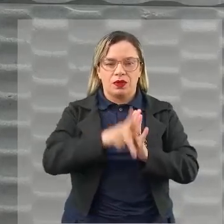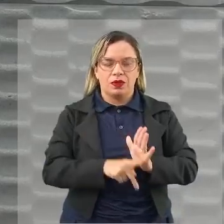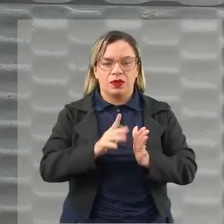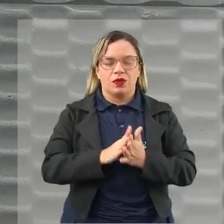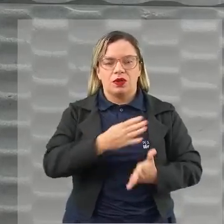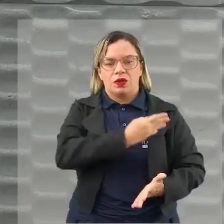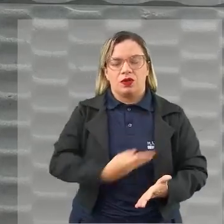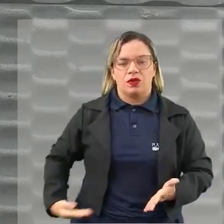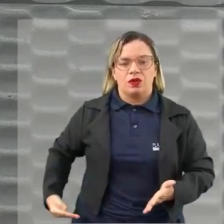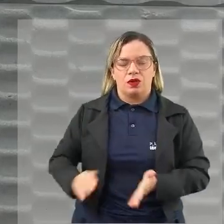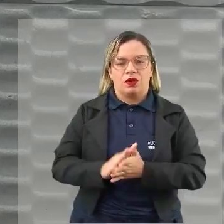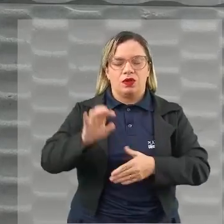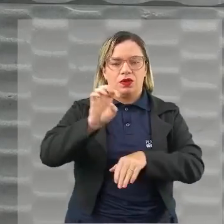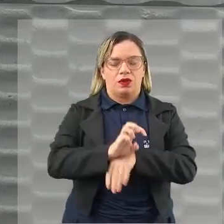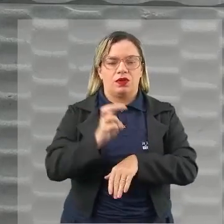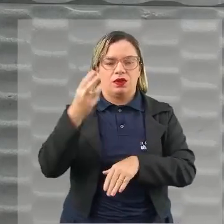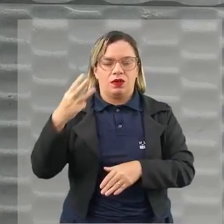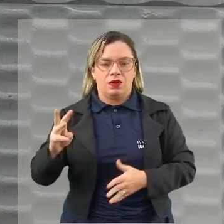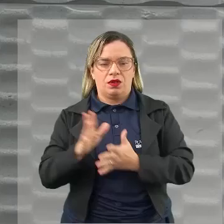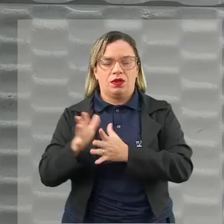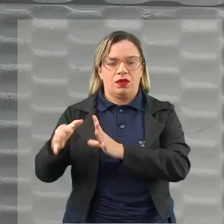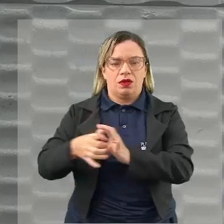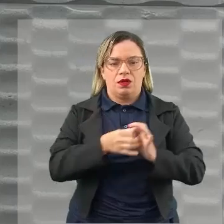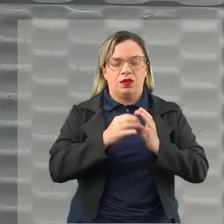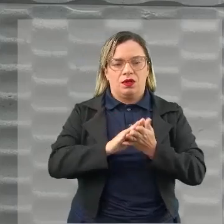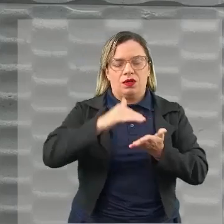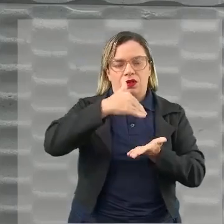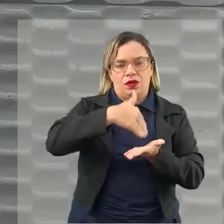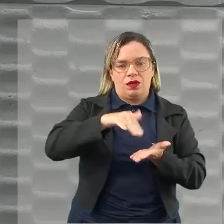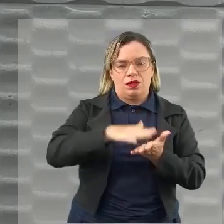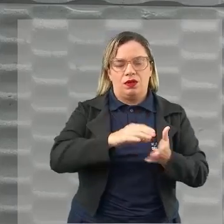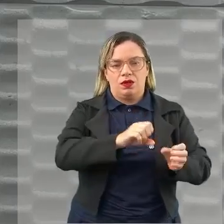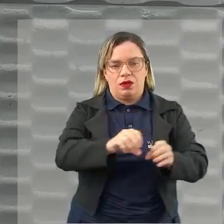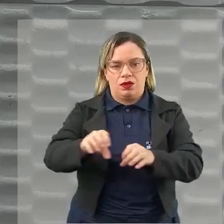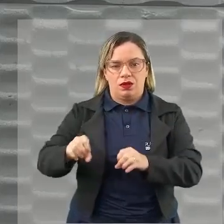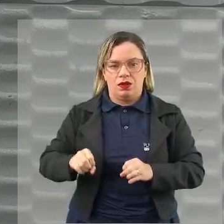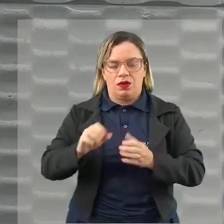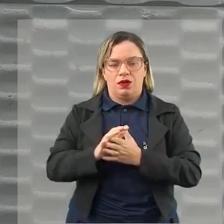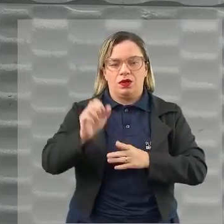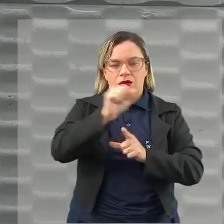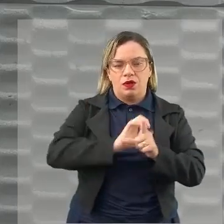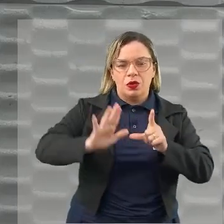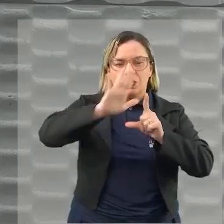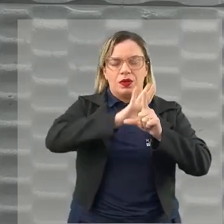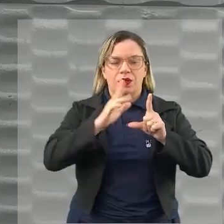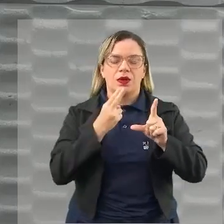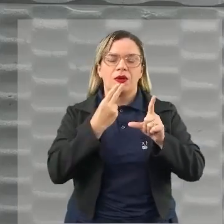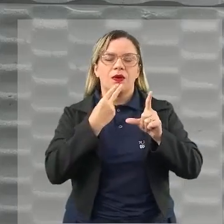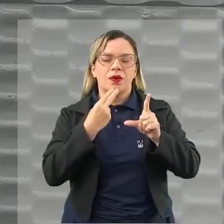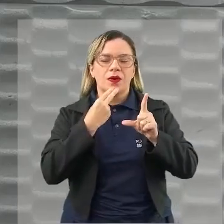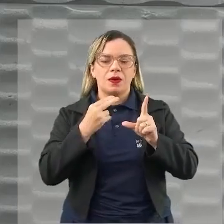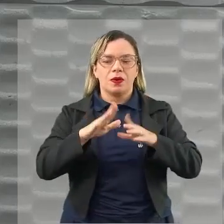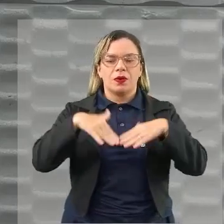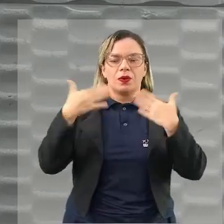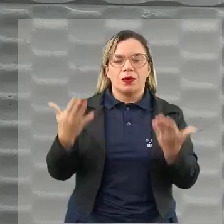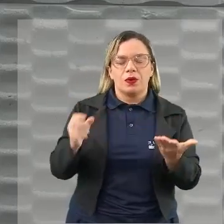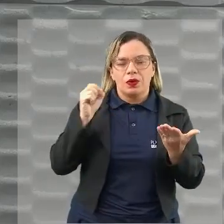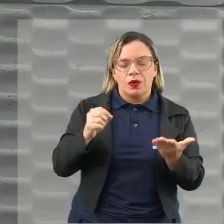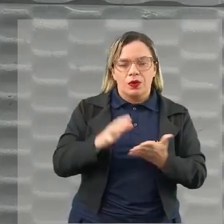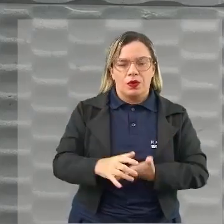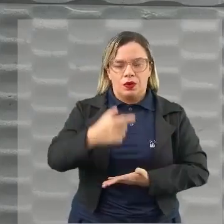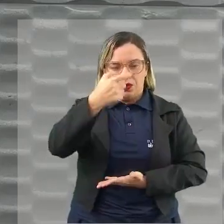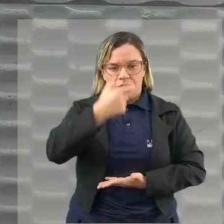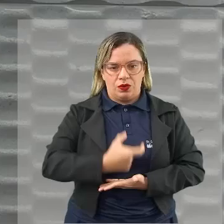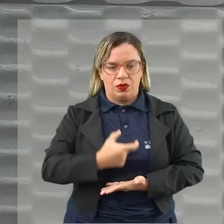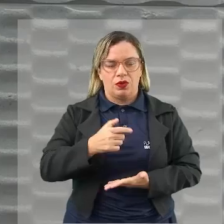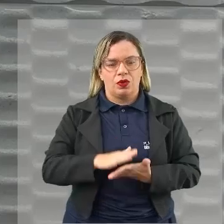do Maranhão, em parceria com a Secretaria de Estado da Educação e Plataforma Gonçalves Dias. Então eu sou